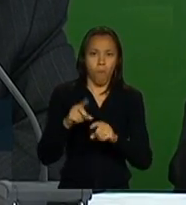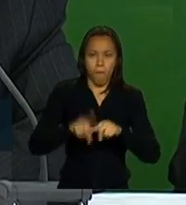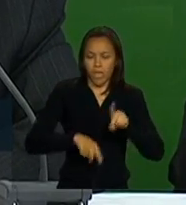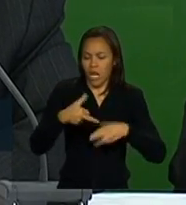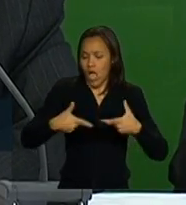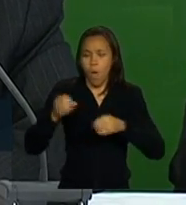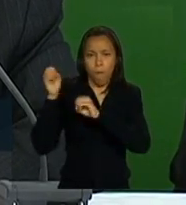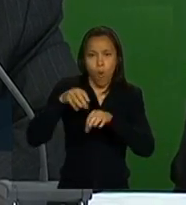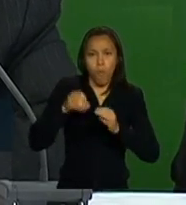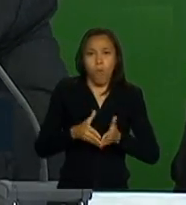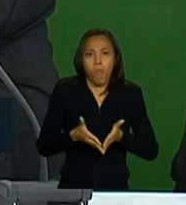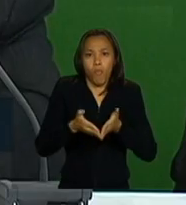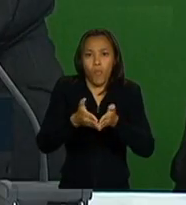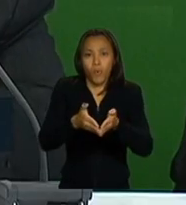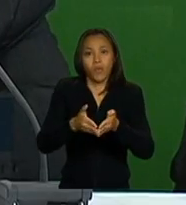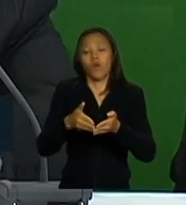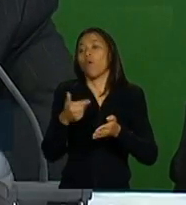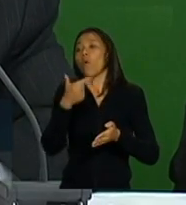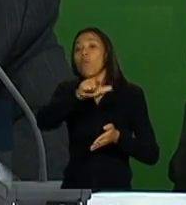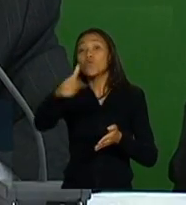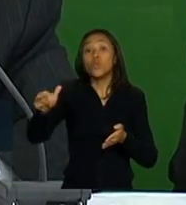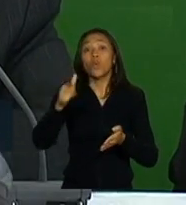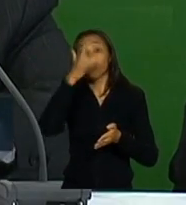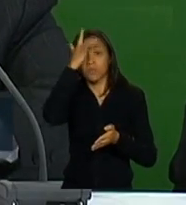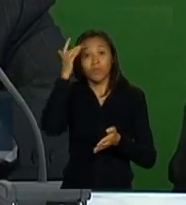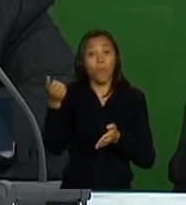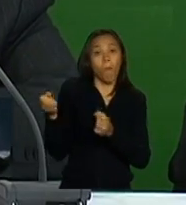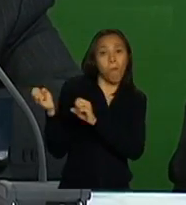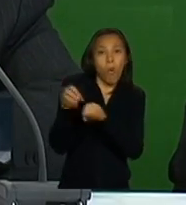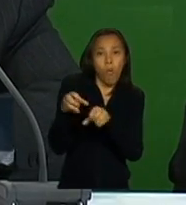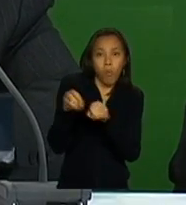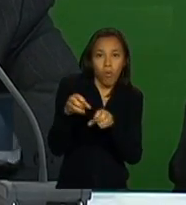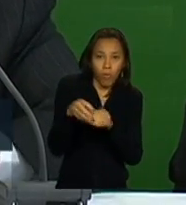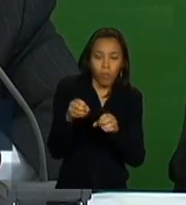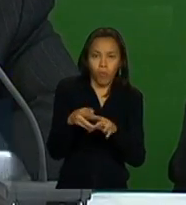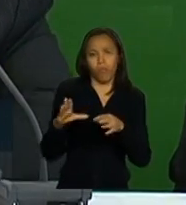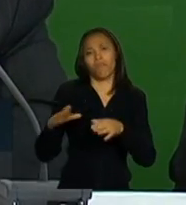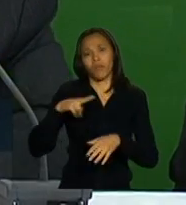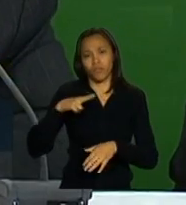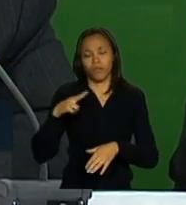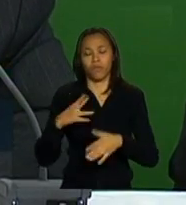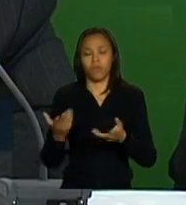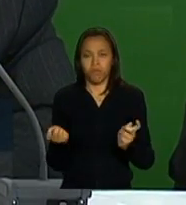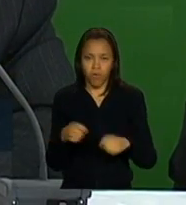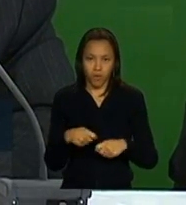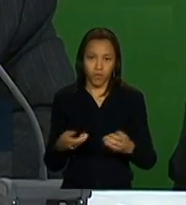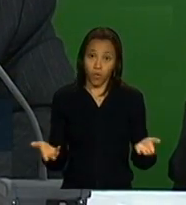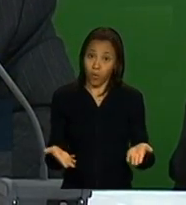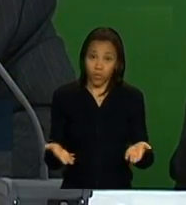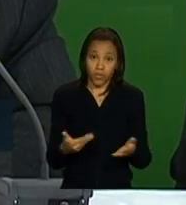carga de terceiro. Isso não tem mais essa característica. A carga hoje é carga.